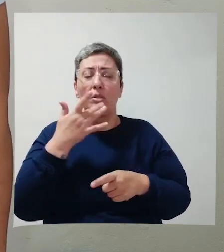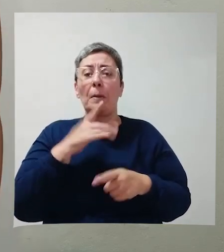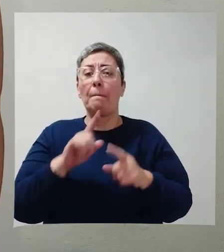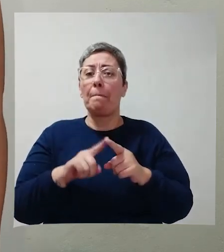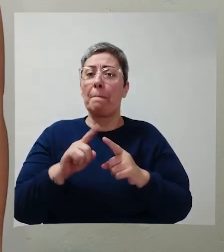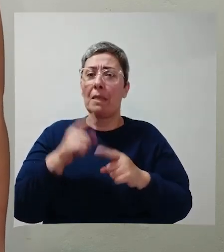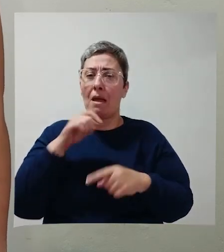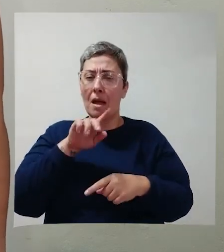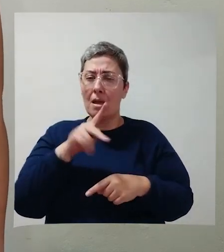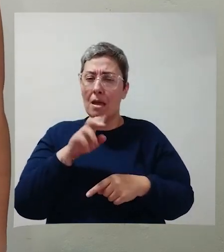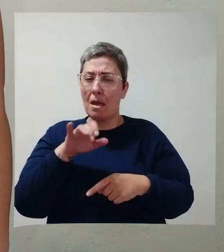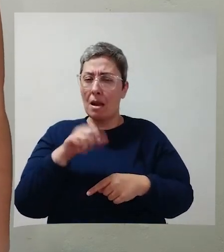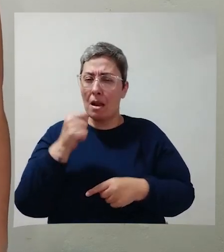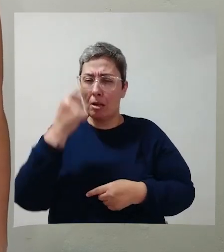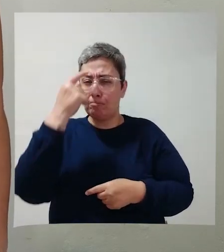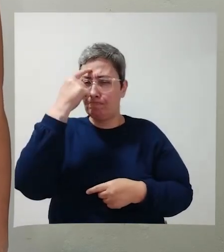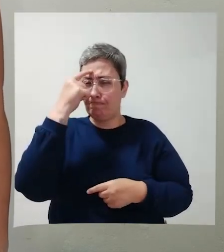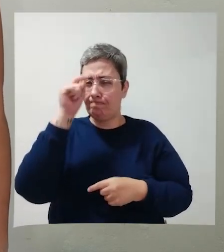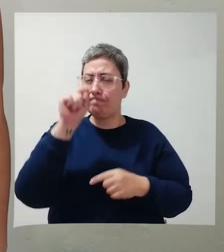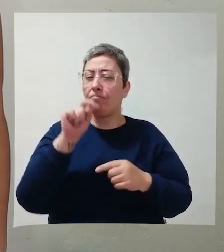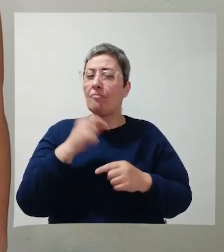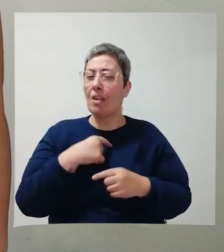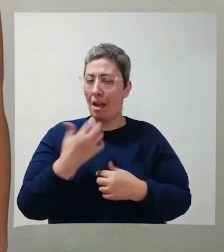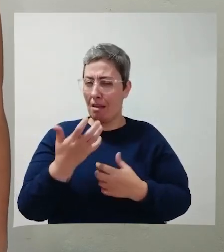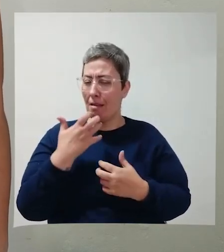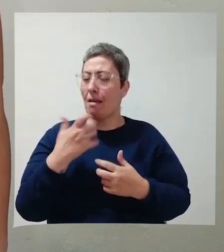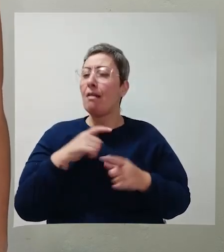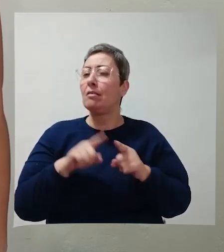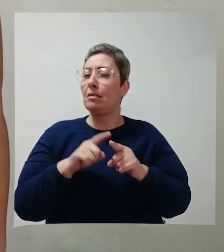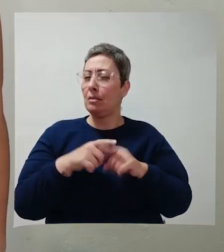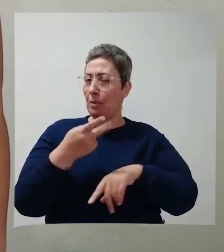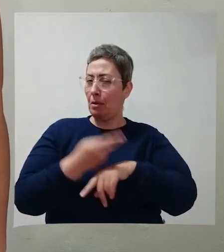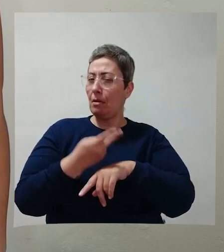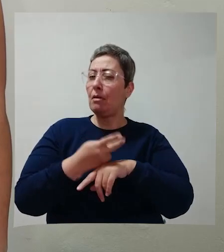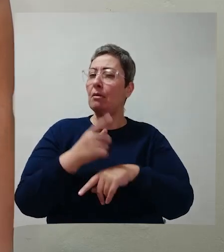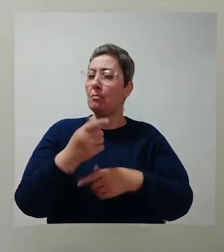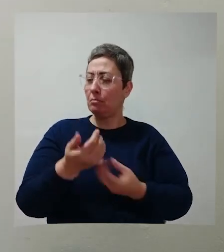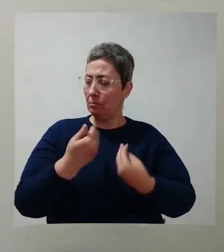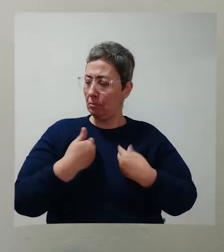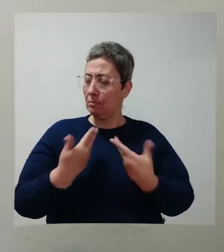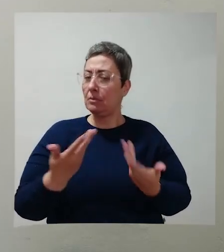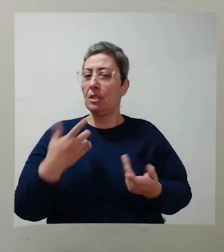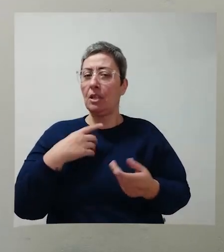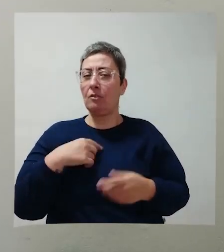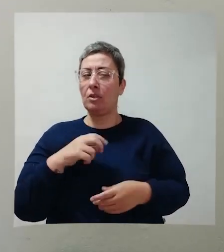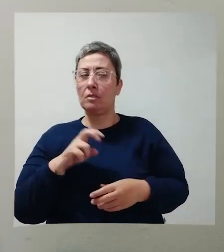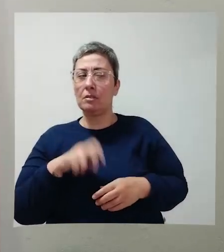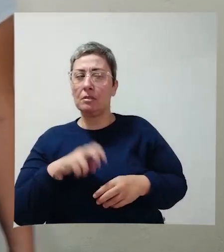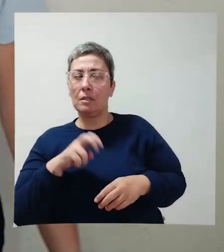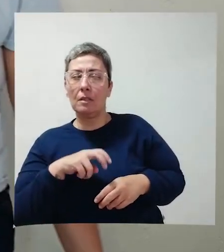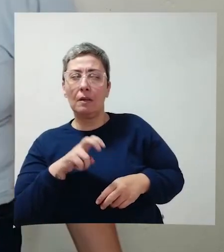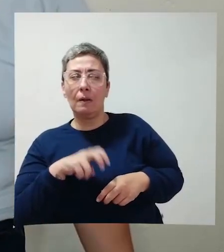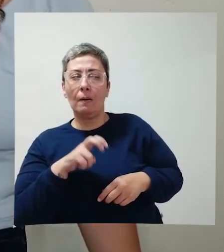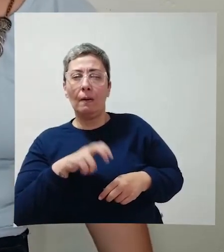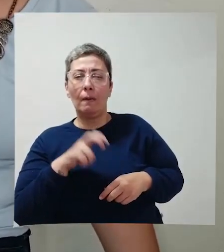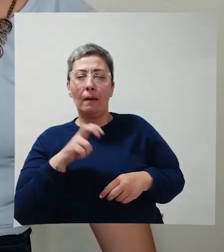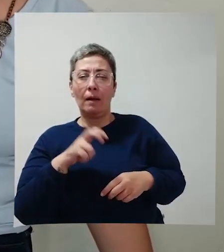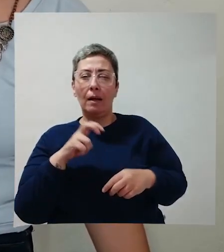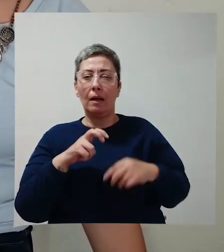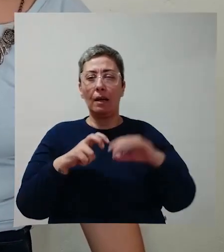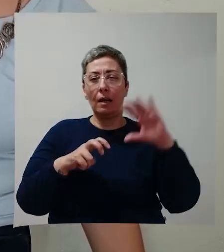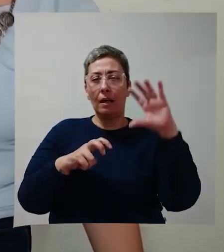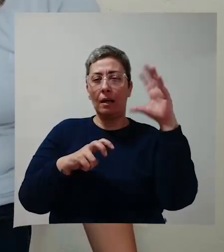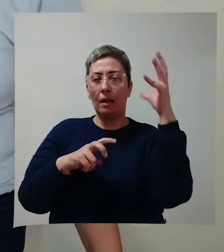gostoso. Aí ele então pensou que também queria um pedaço do tesouro do baobá e foi caminhando, caminhando,